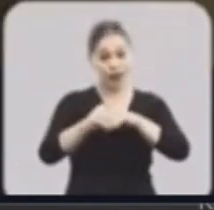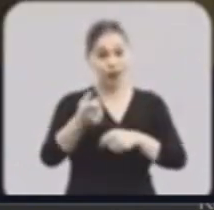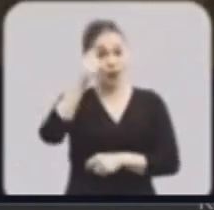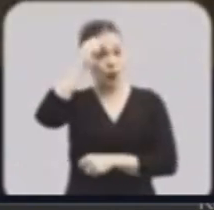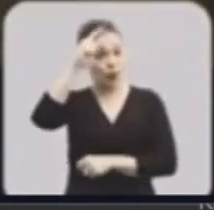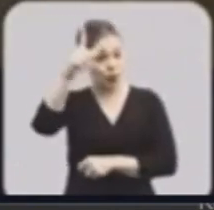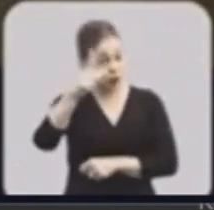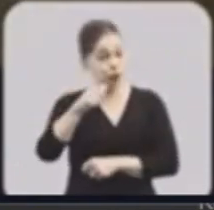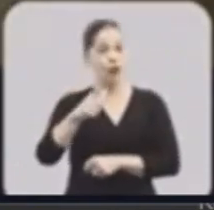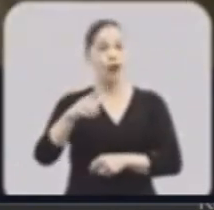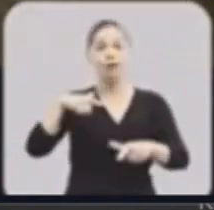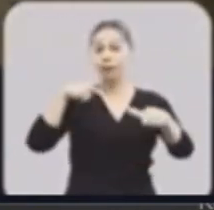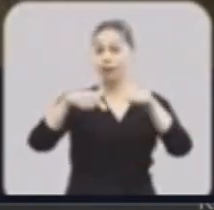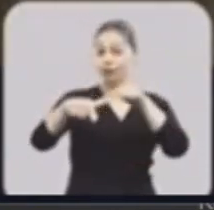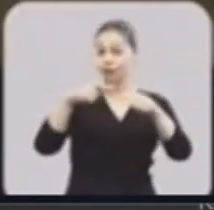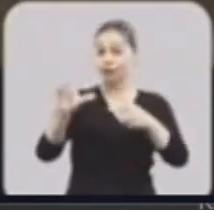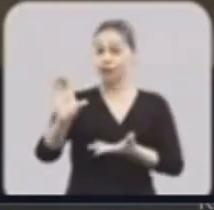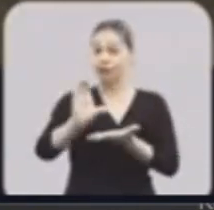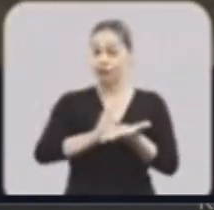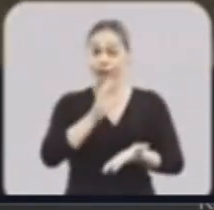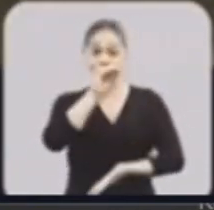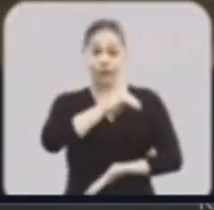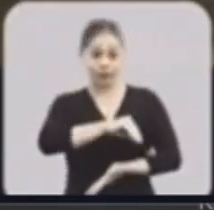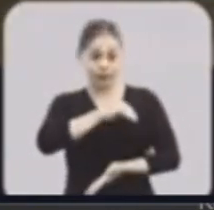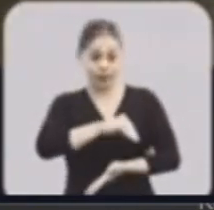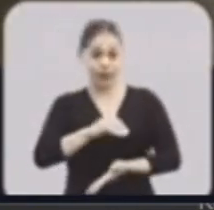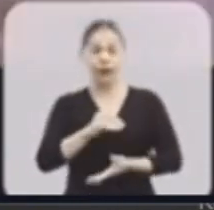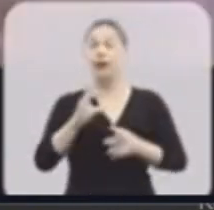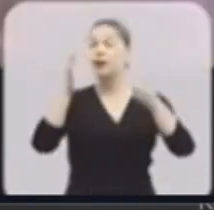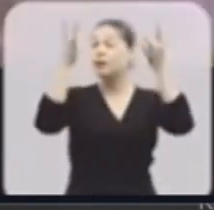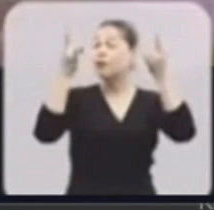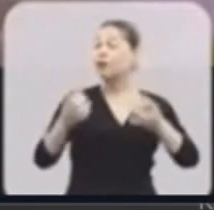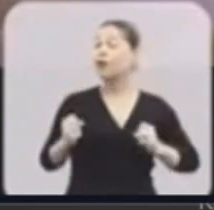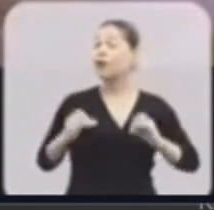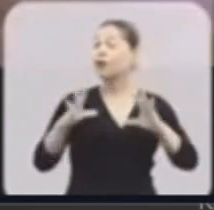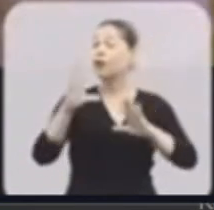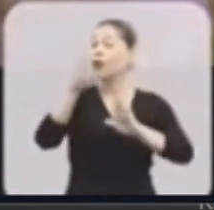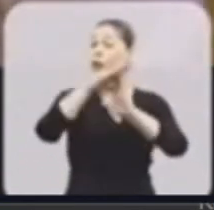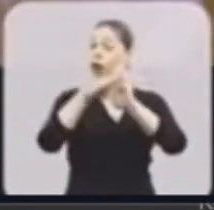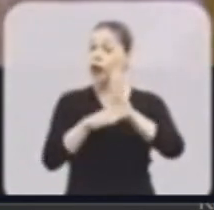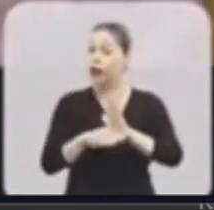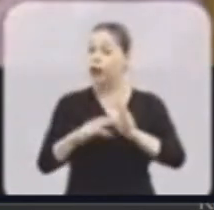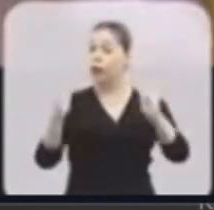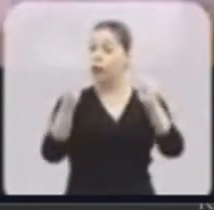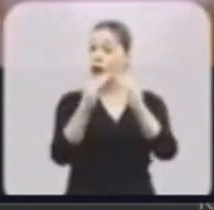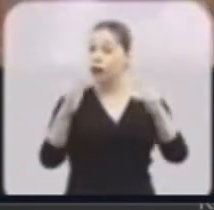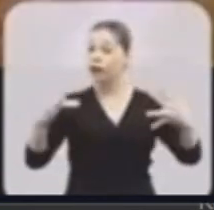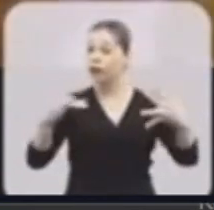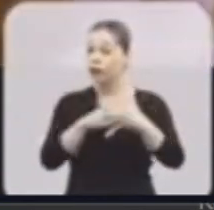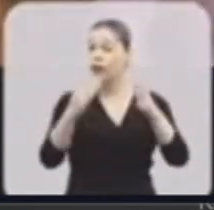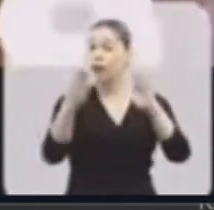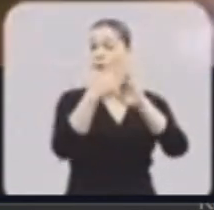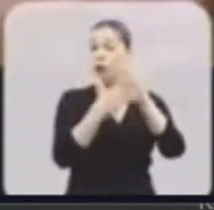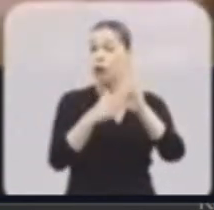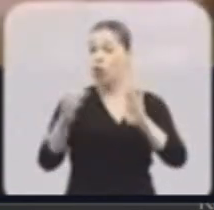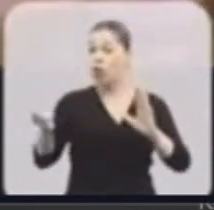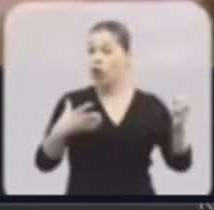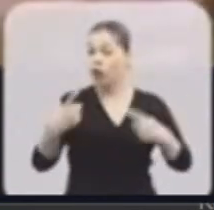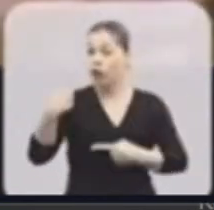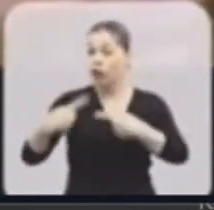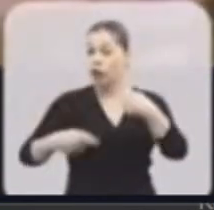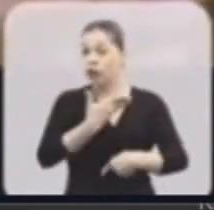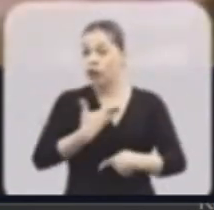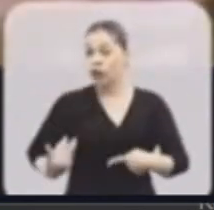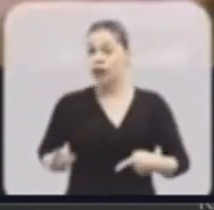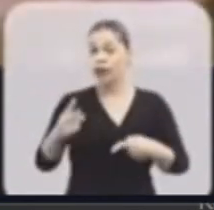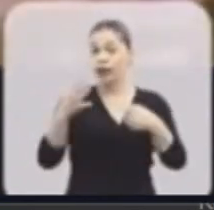violência, educação, cultura, emprego e renda. Destaque para o programa Moradia Cidadã, proposta inovadora